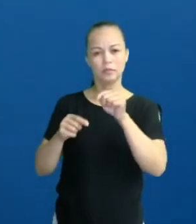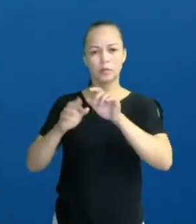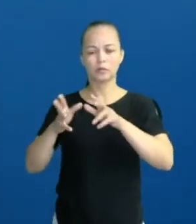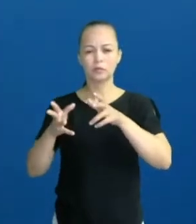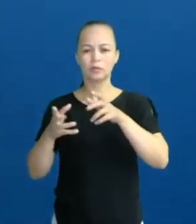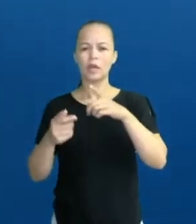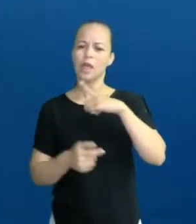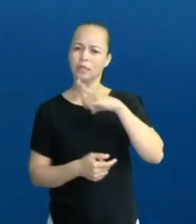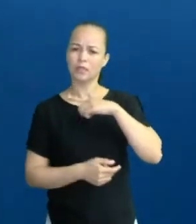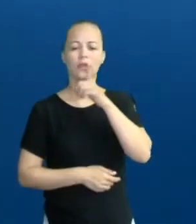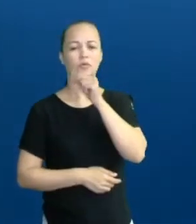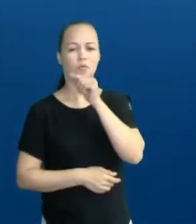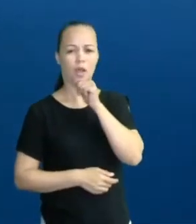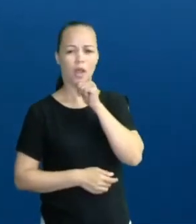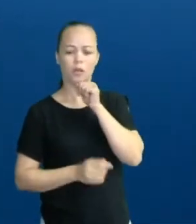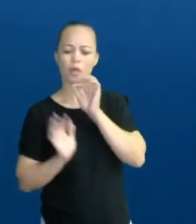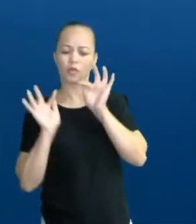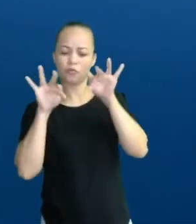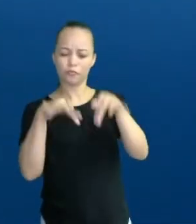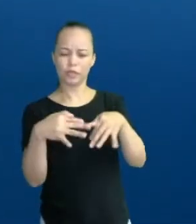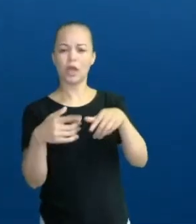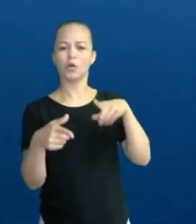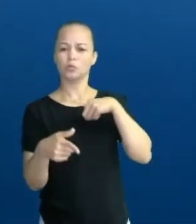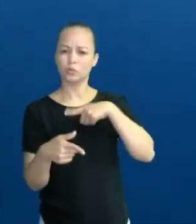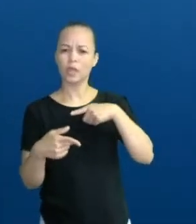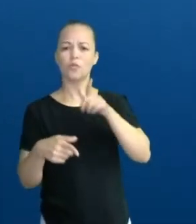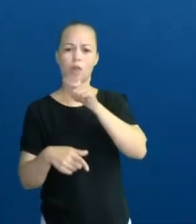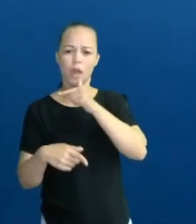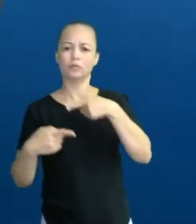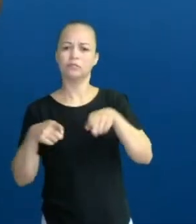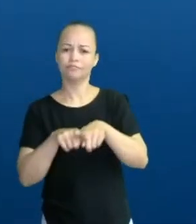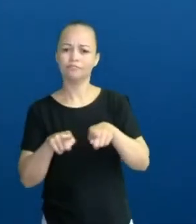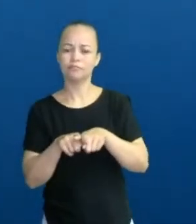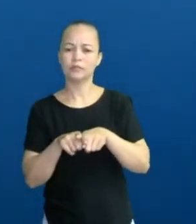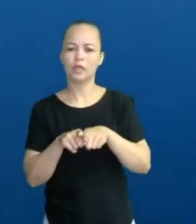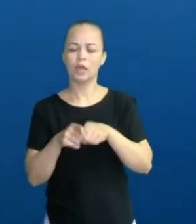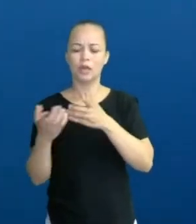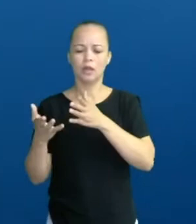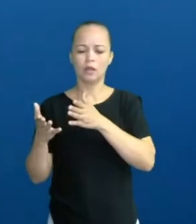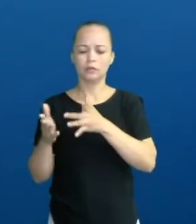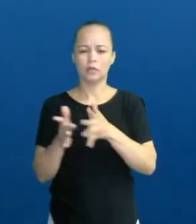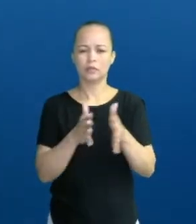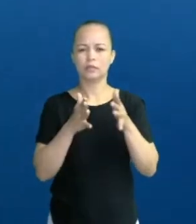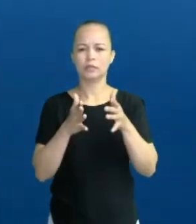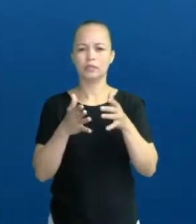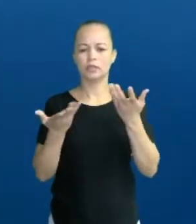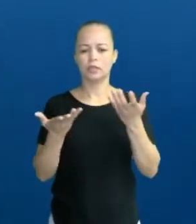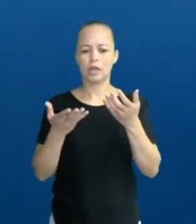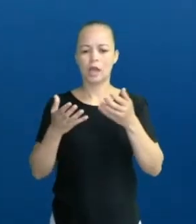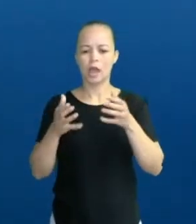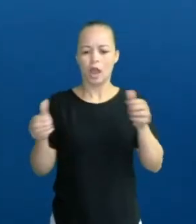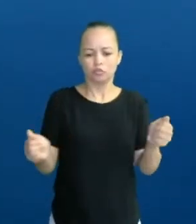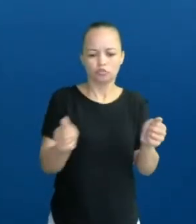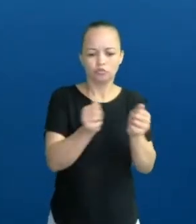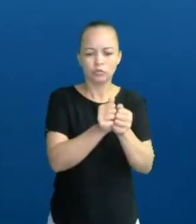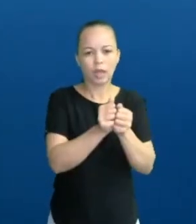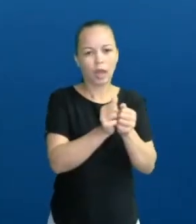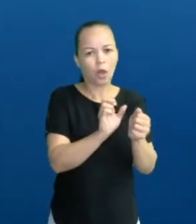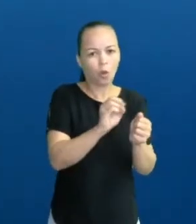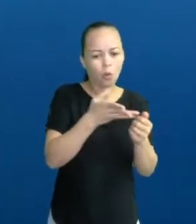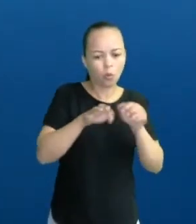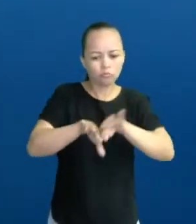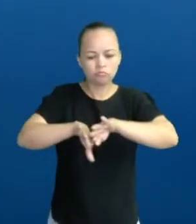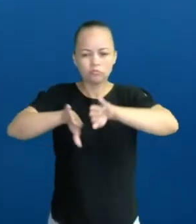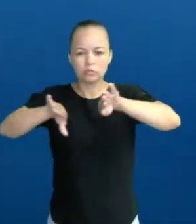reação eu tenho água. Aqui também no final continuo tendo água. Então, tanto no sentido do agregar como separar